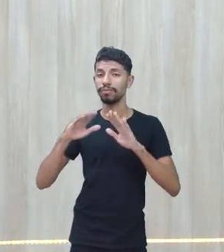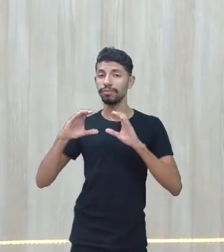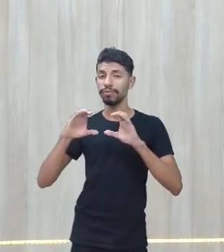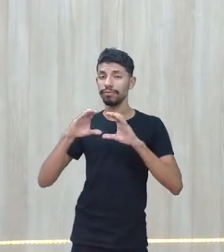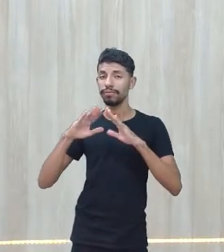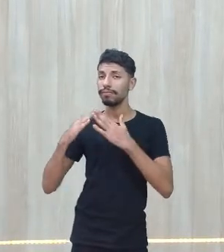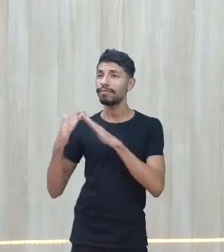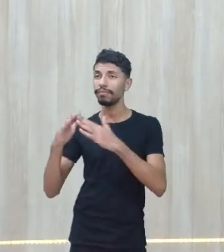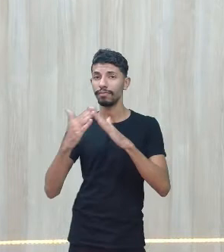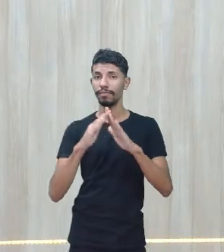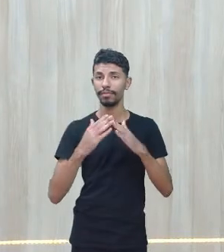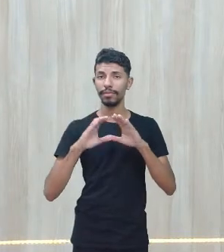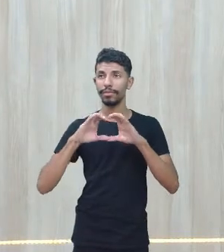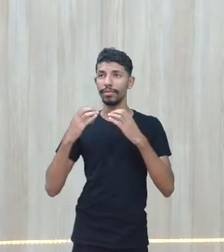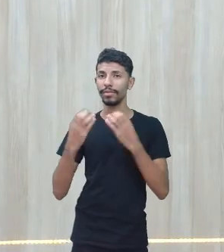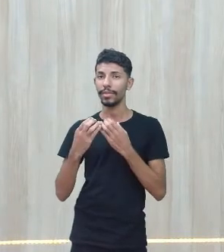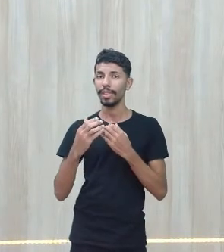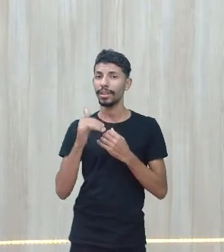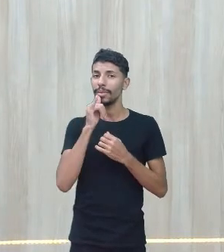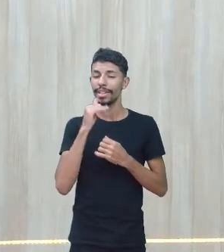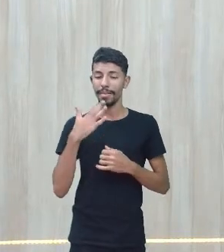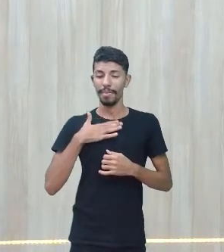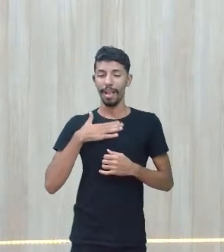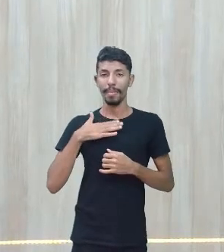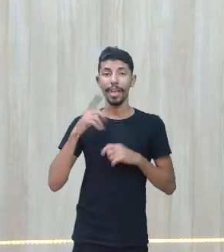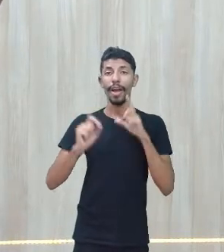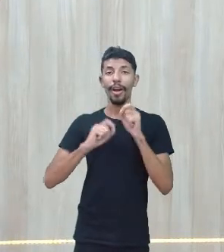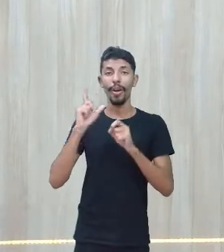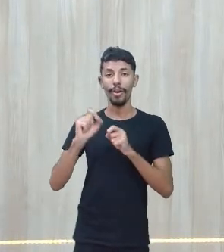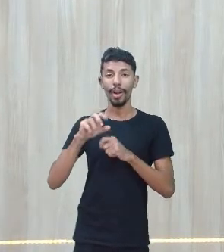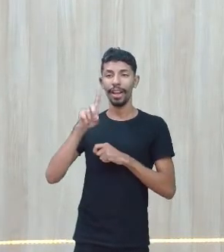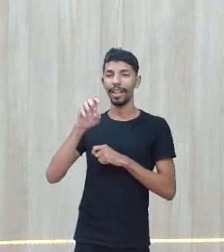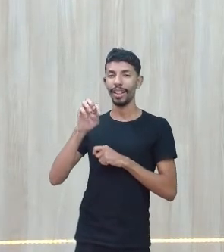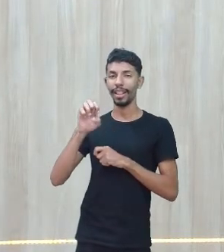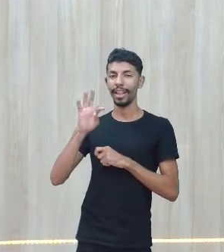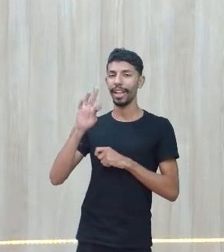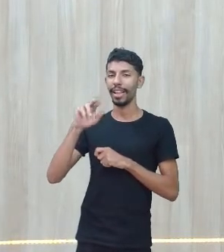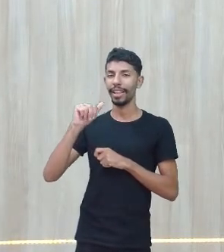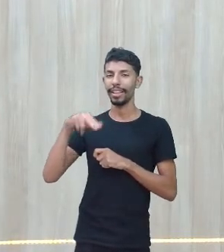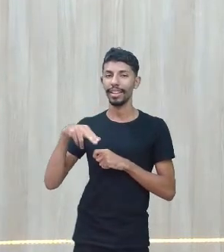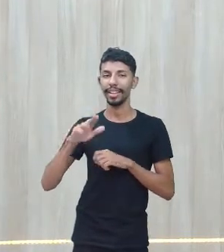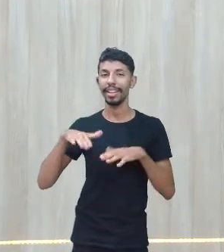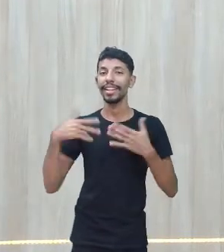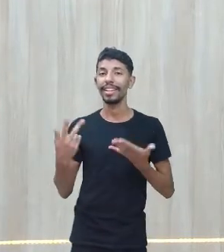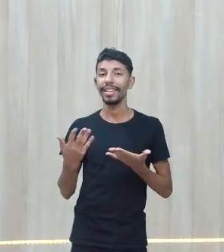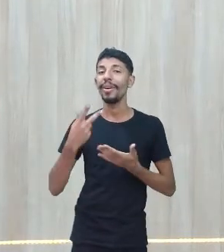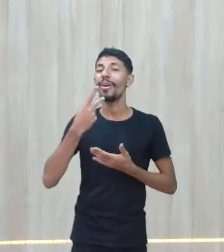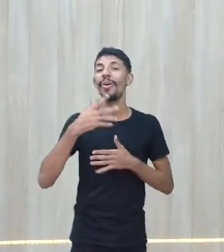sua favela. A minha ré é o Detran, né? E aí a gente vai saber qual é a tua ré, Creiton.